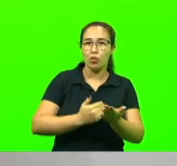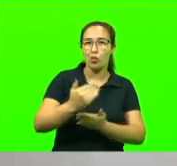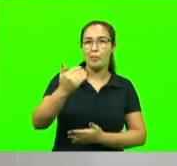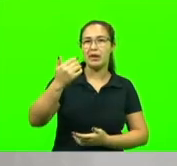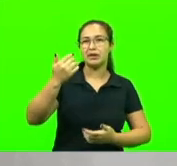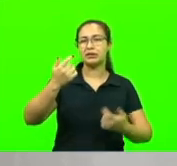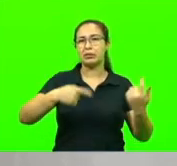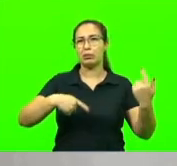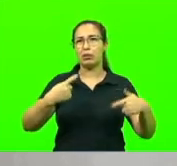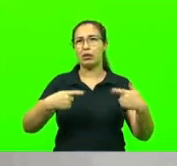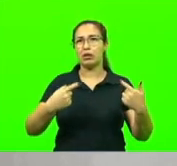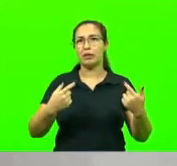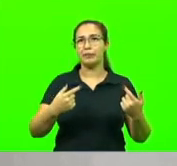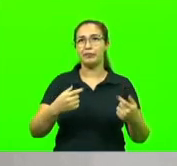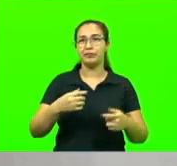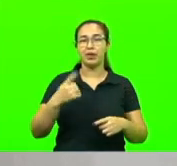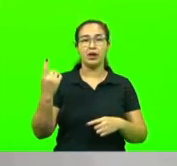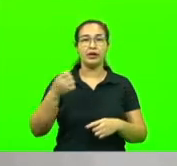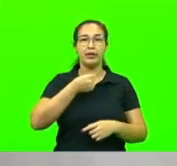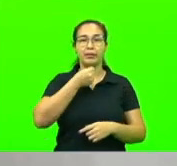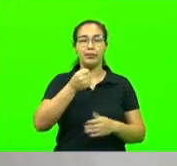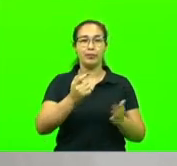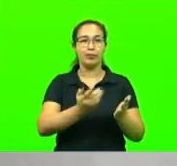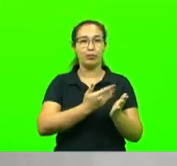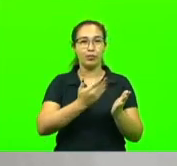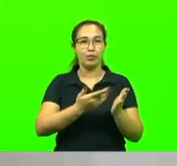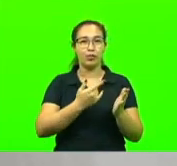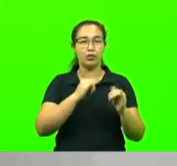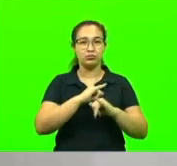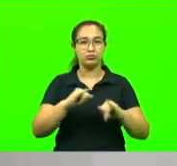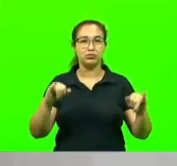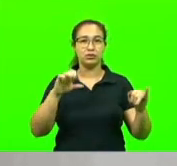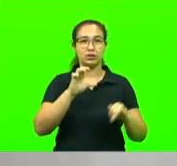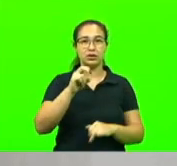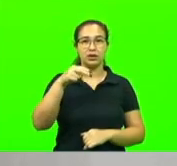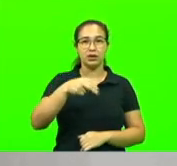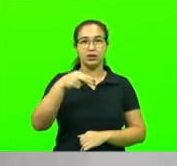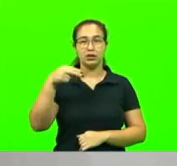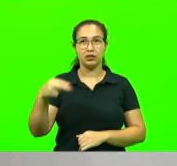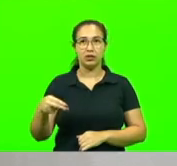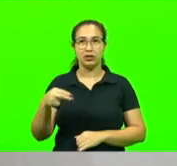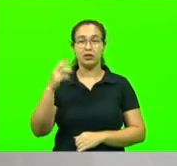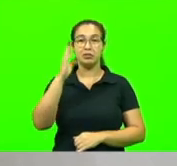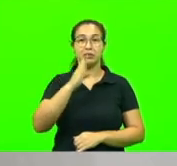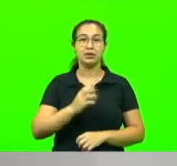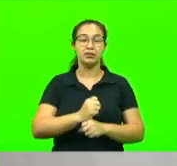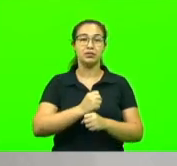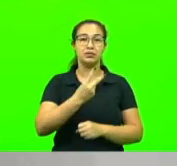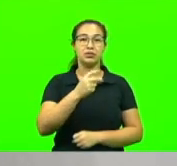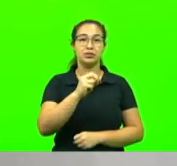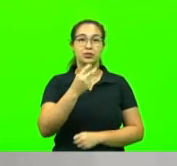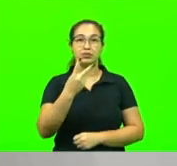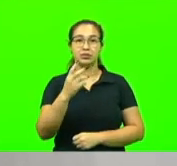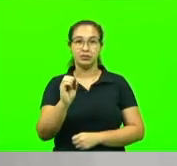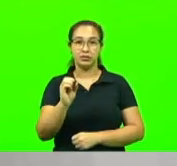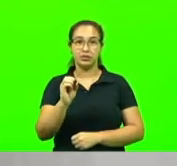com a reportagem da CNN. Brasil, em 2020, sem